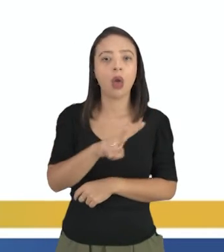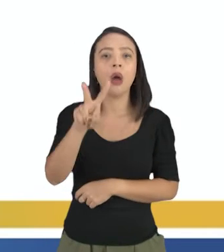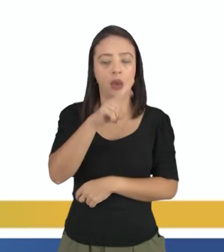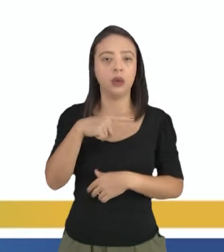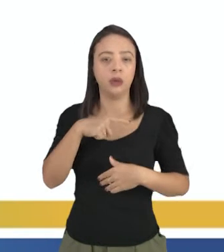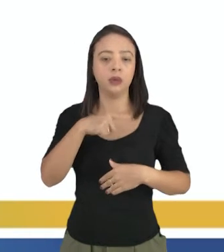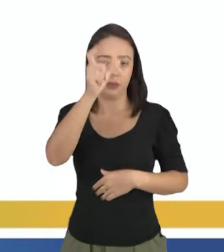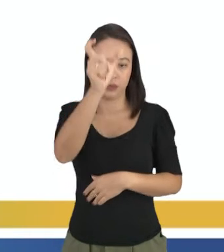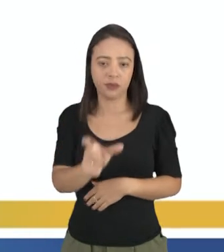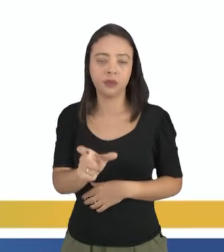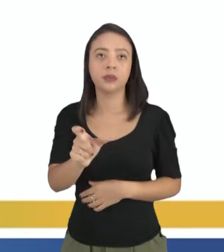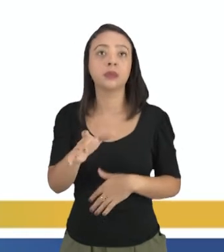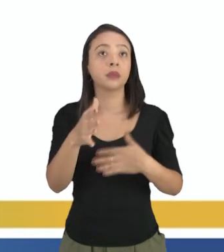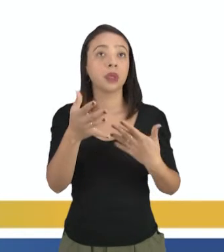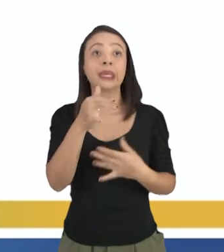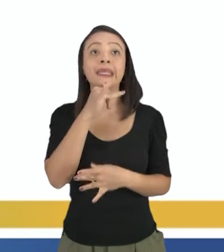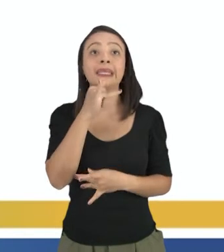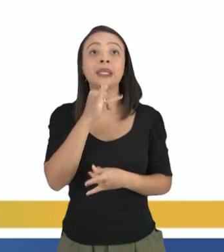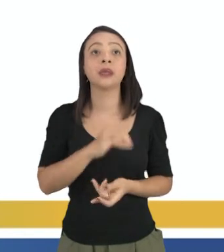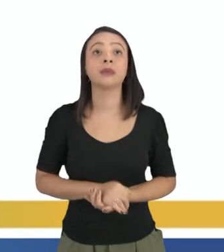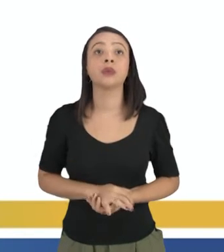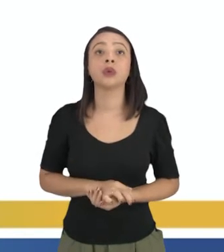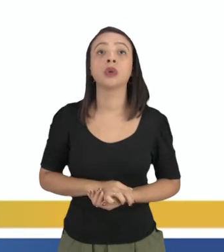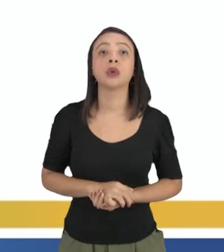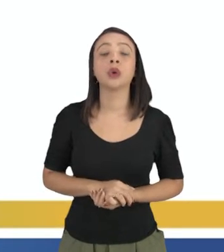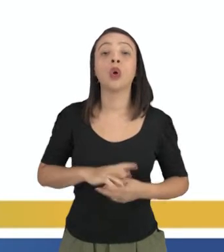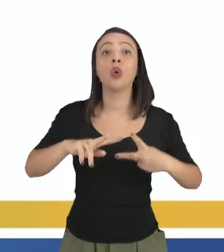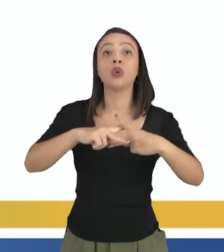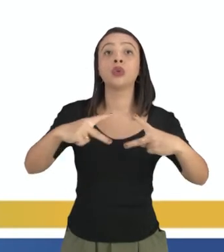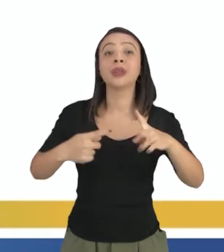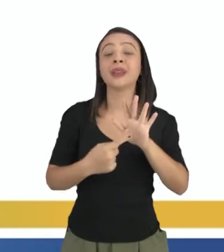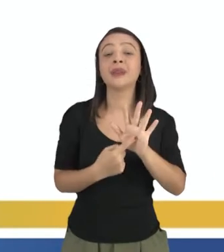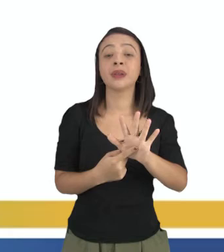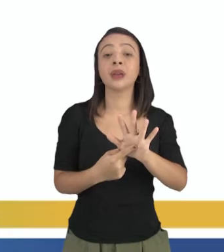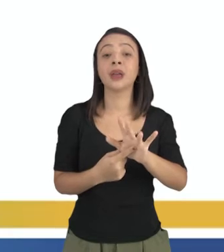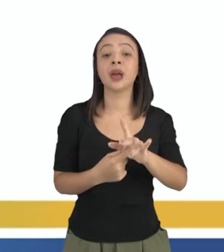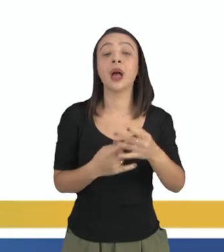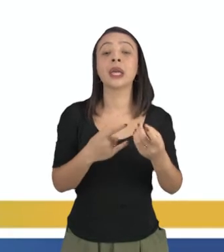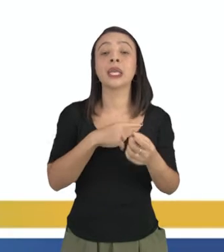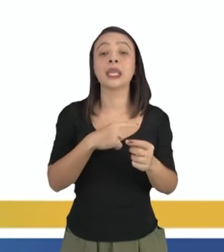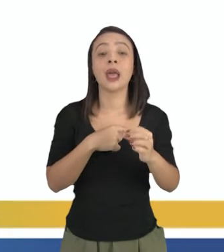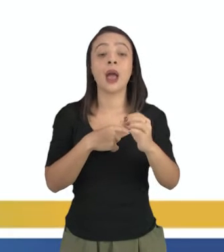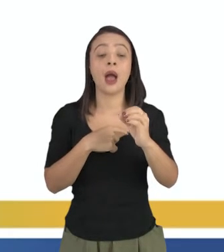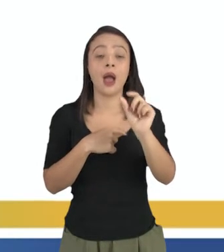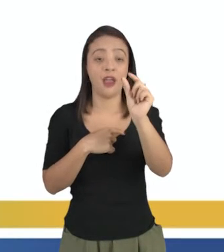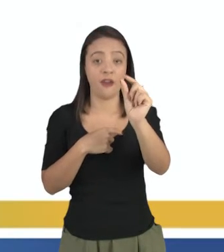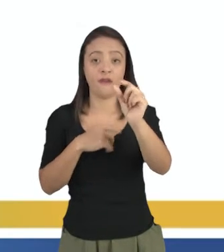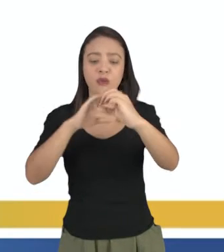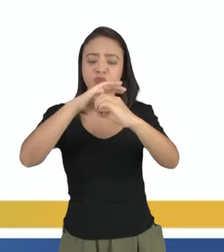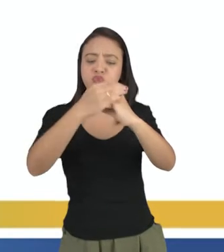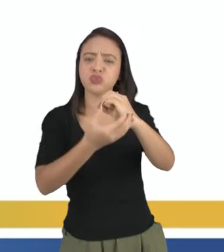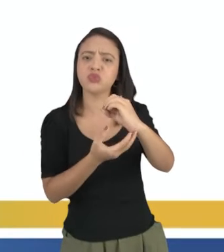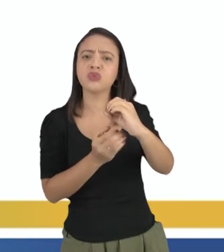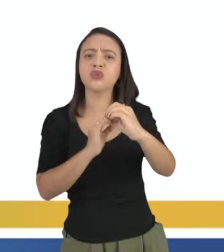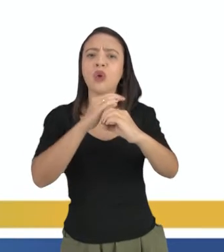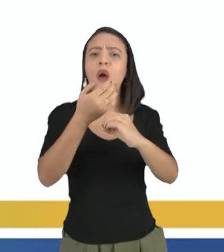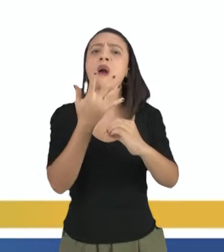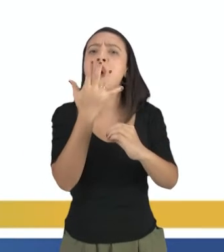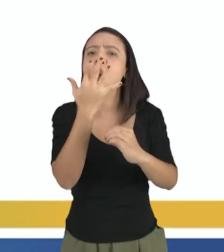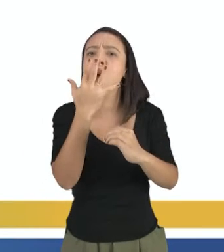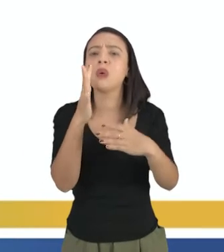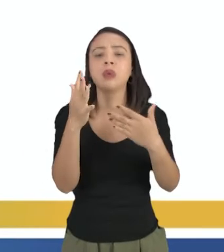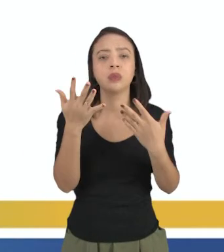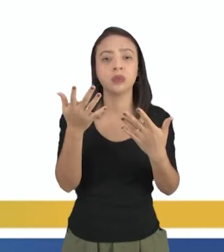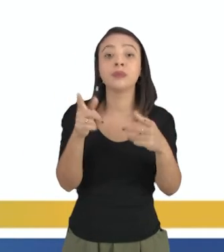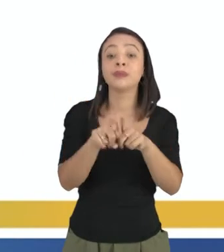do organismo, como, por exemplo, o gene que condiciona a cor da casca das sementes das ervilhas, né? Esse gene